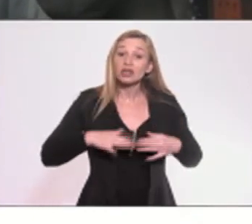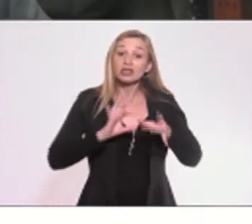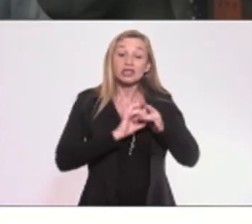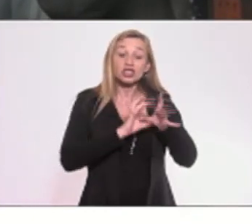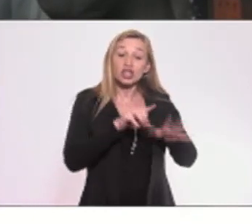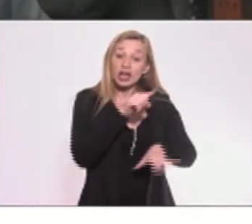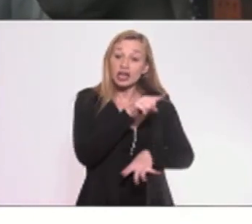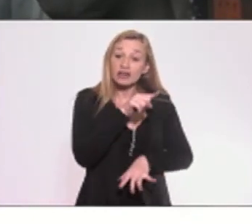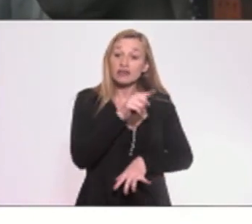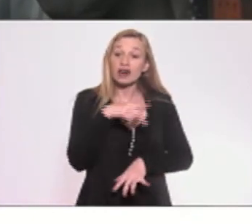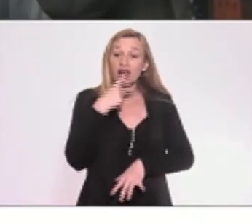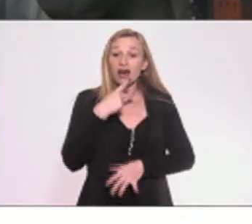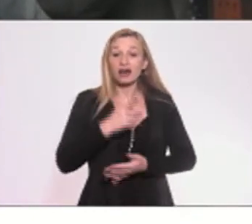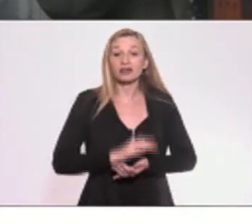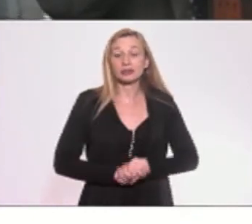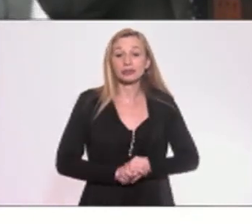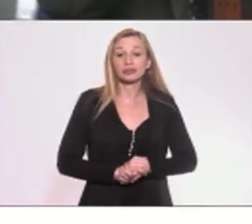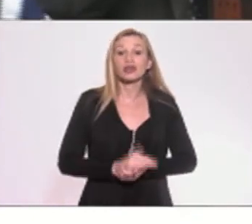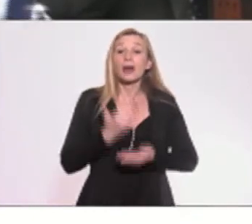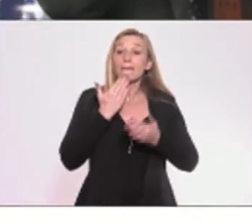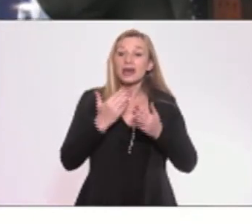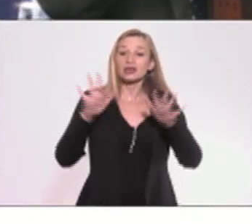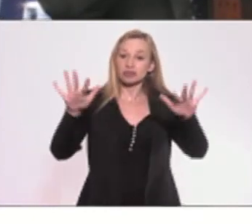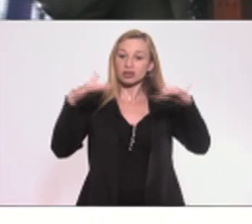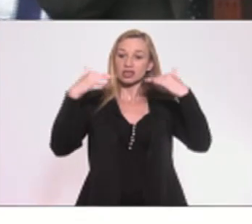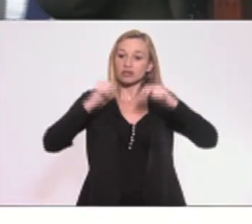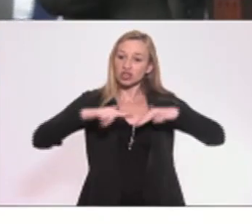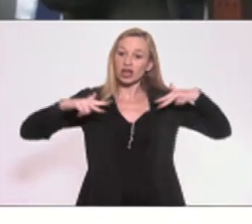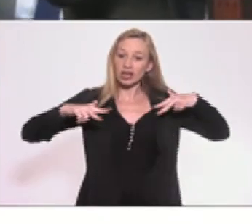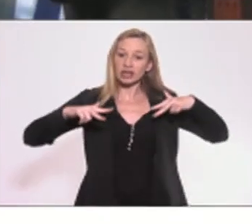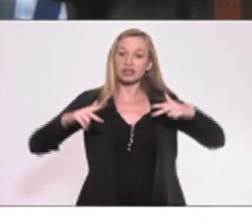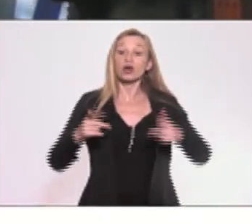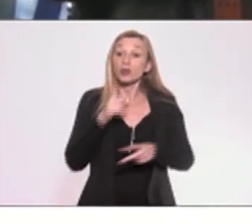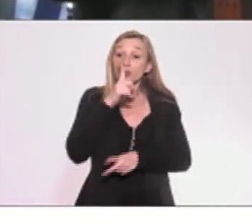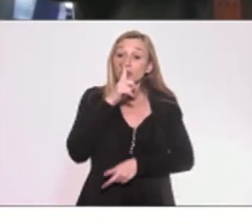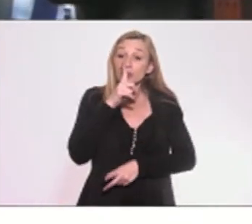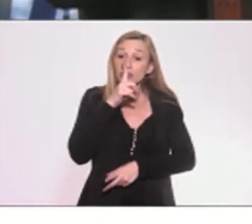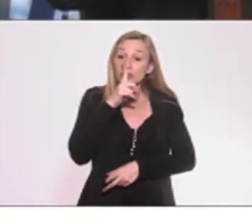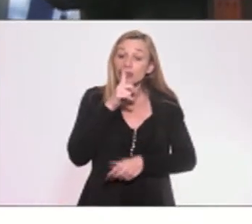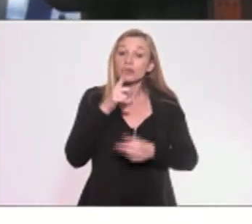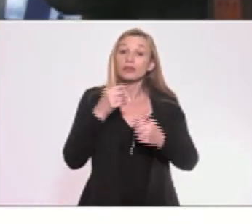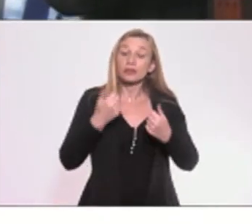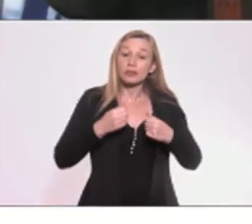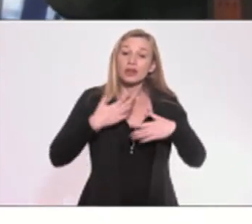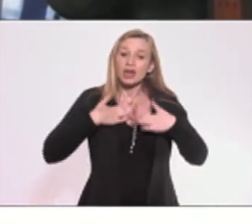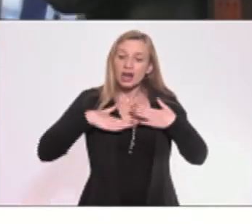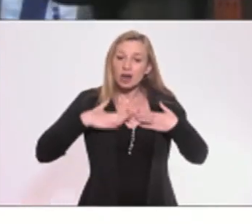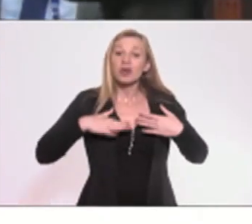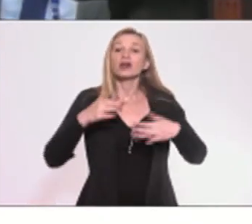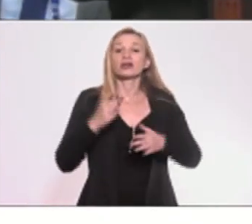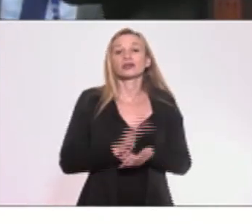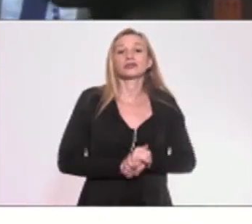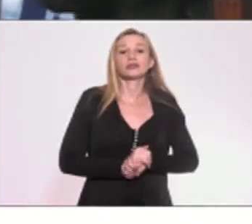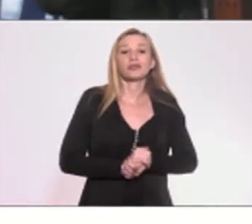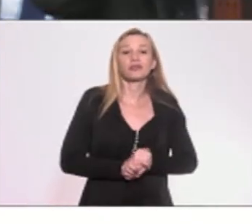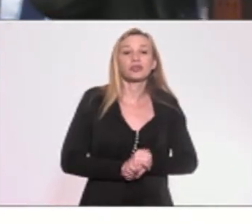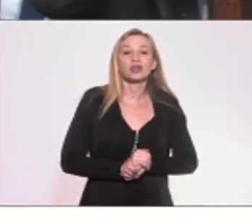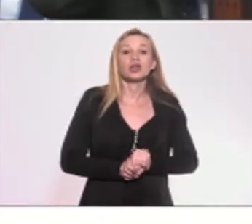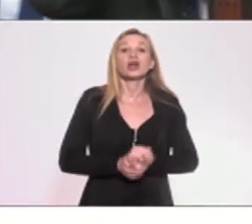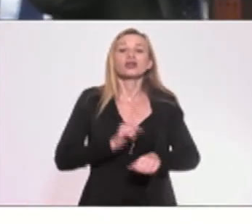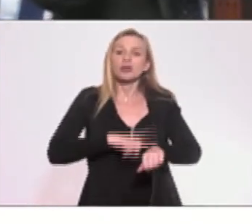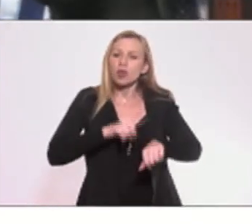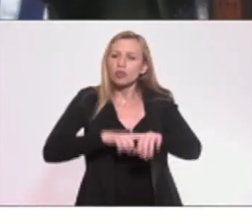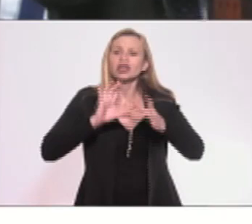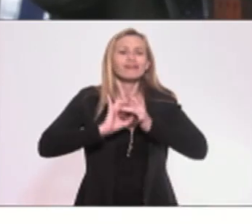A presidência chama a atenção das galerias. É isso, a gente vive um momento de